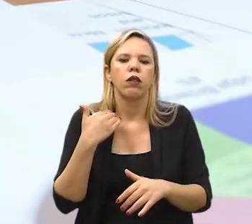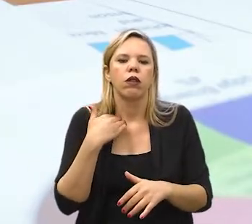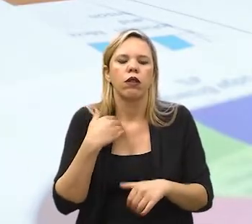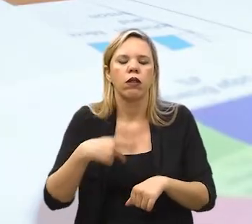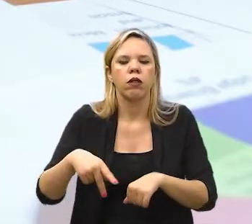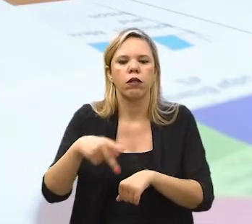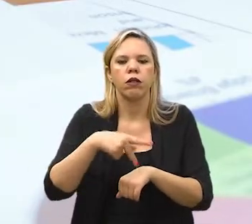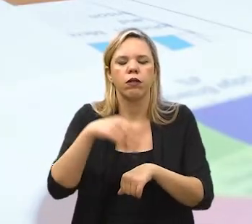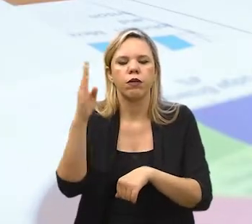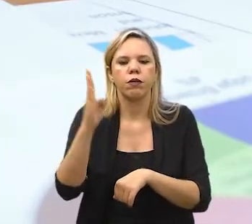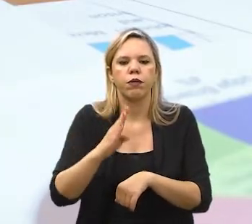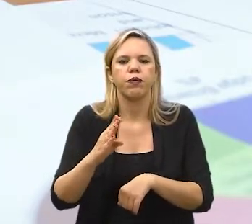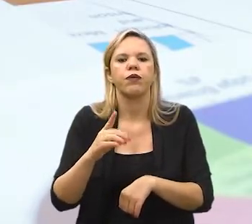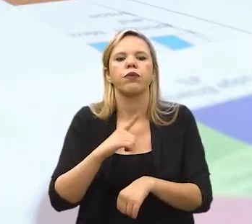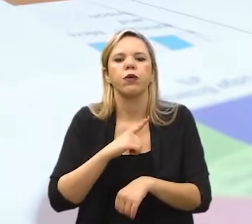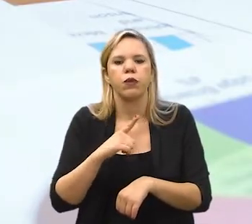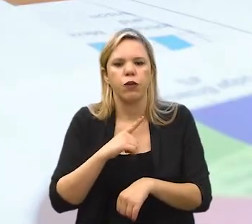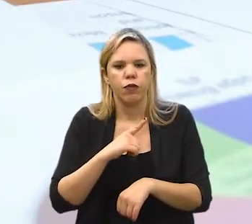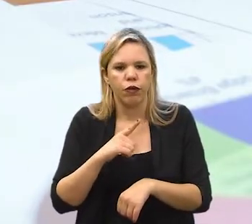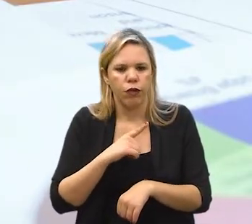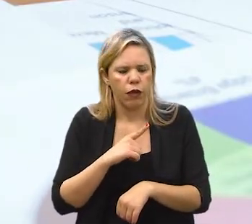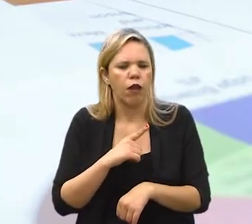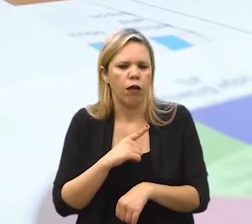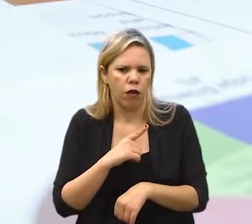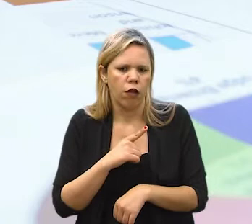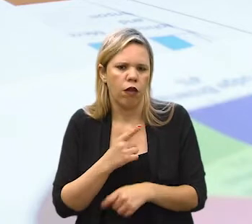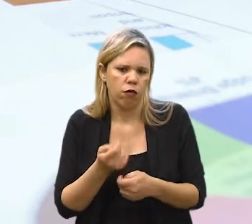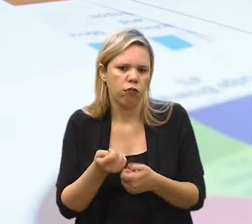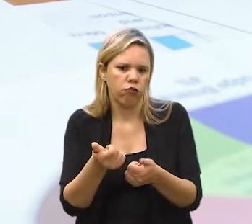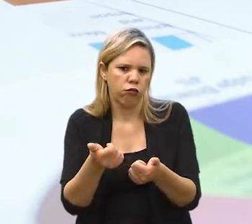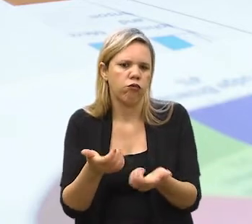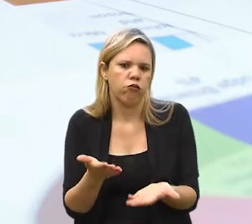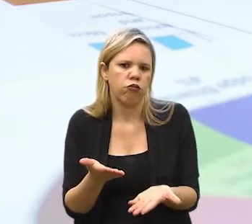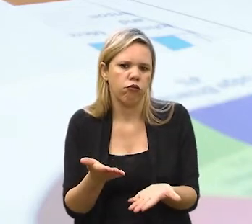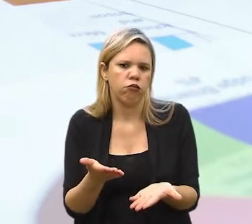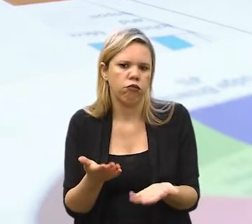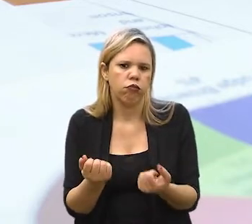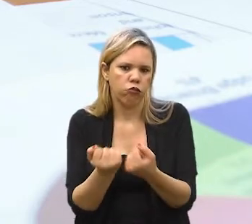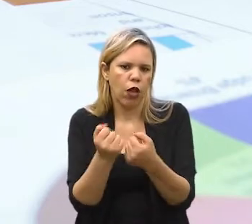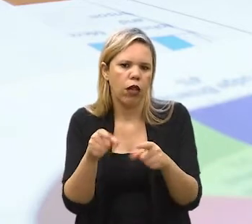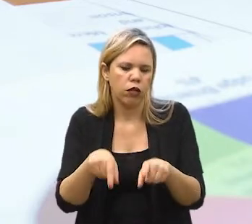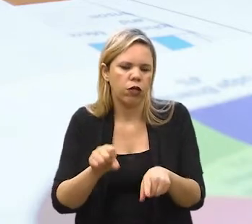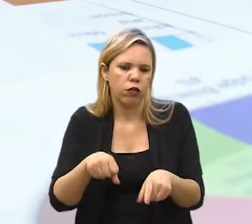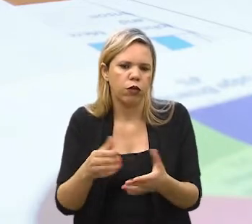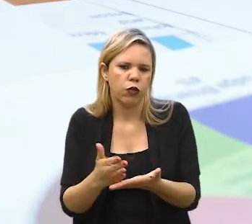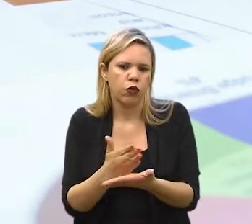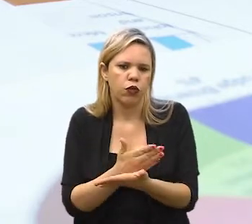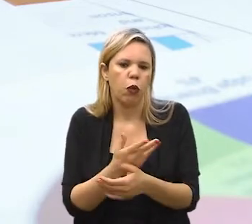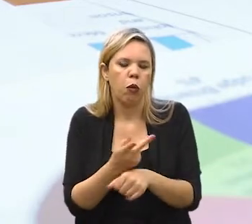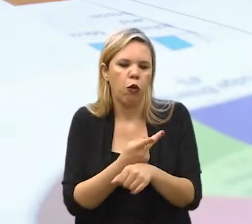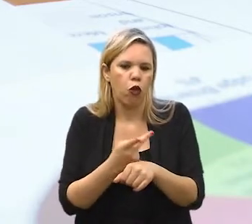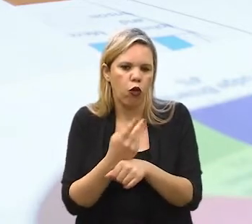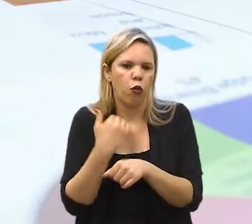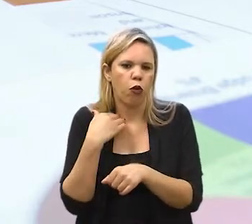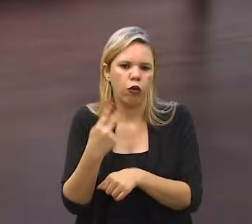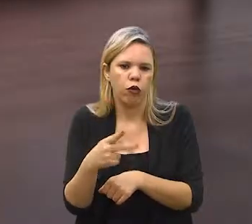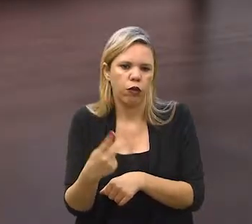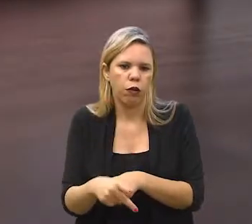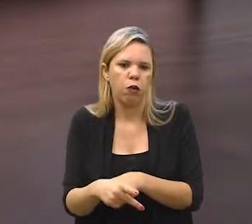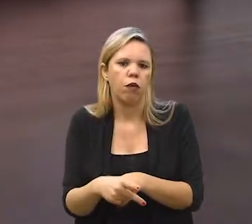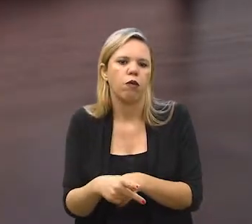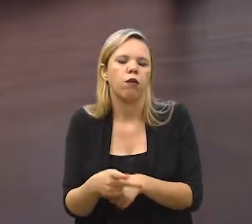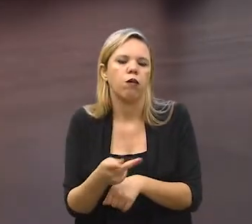nosso país, elas têm as carteiras de crédito imobiliário. Então, o que eu sugiro? Que procure a sua instituição